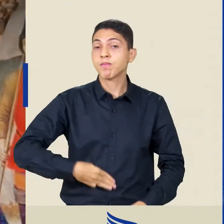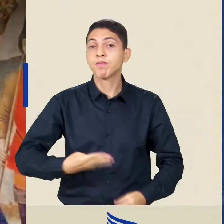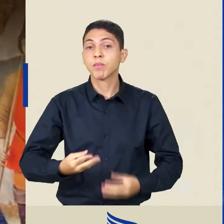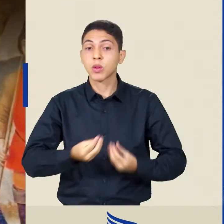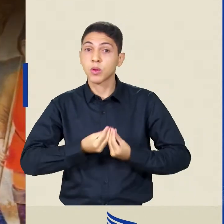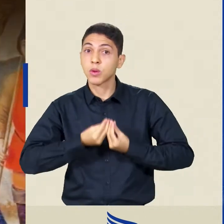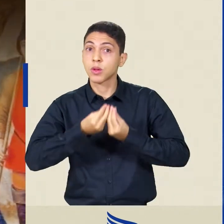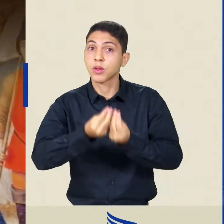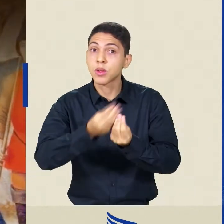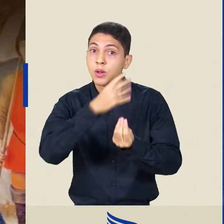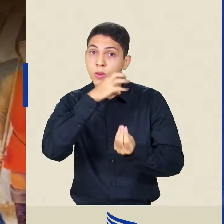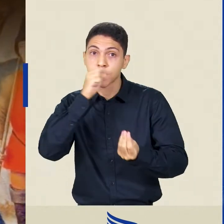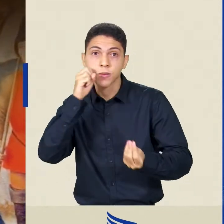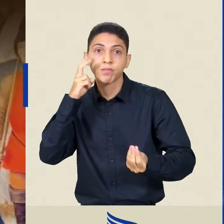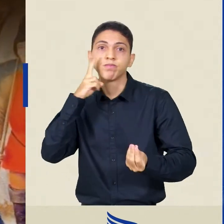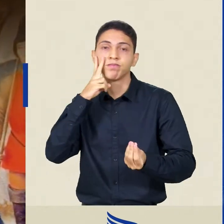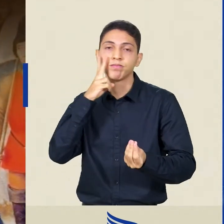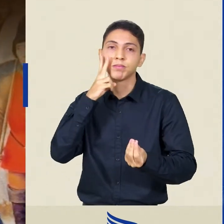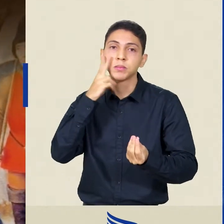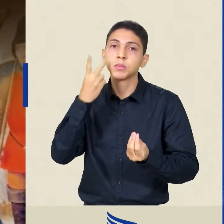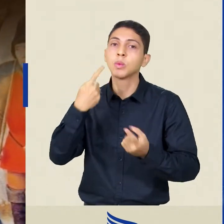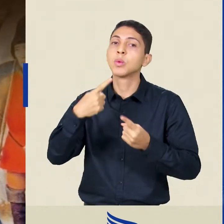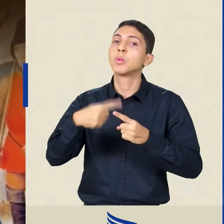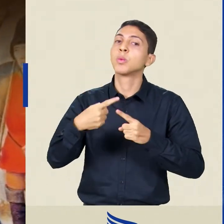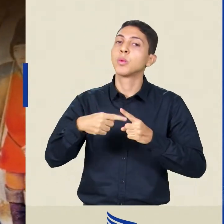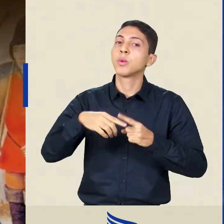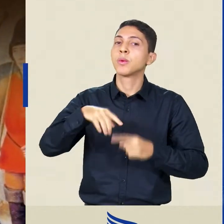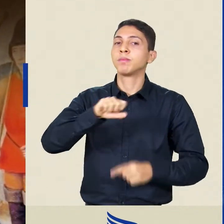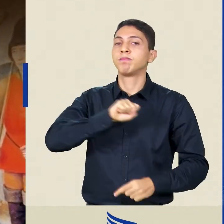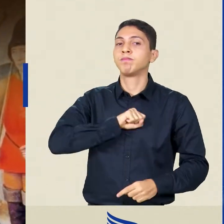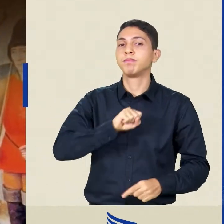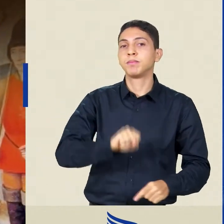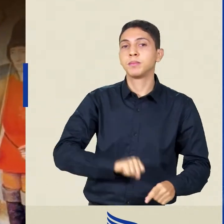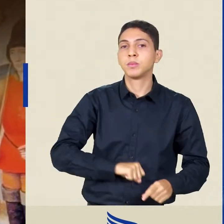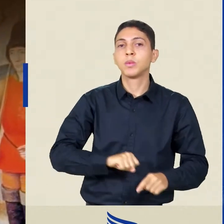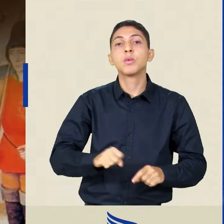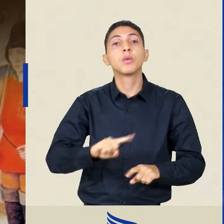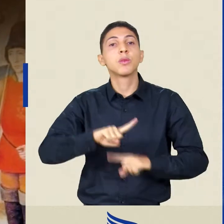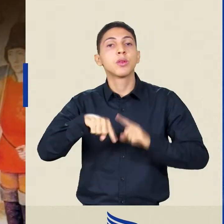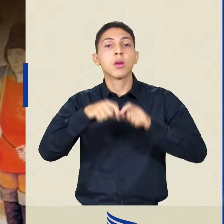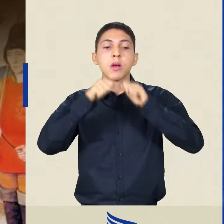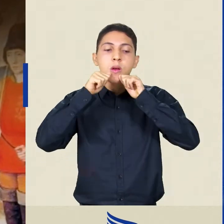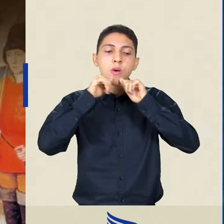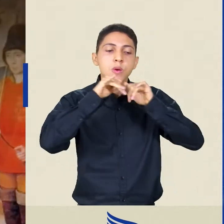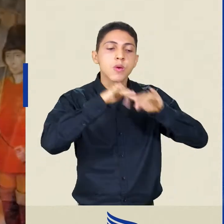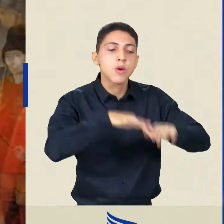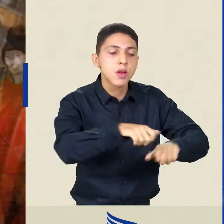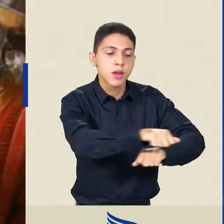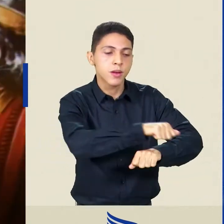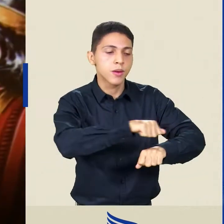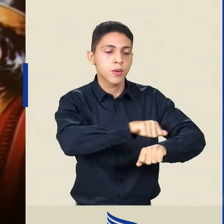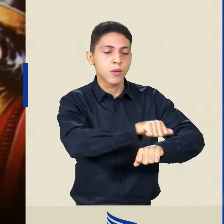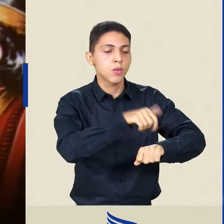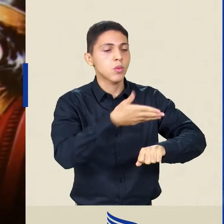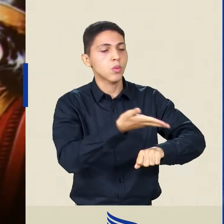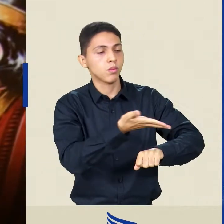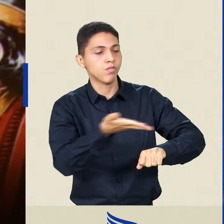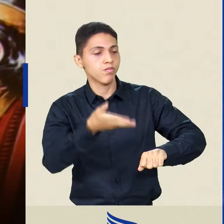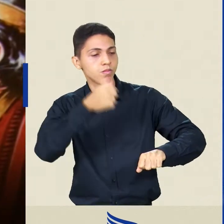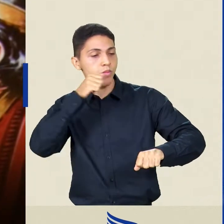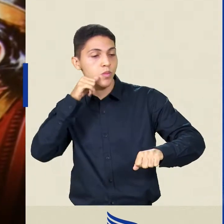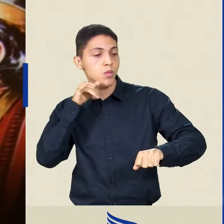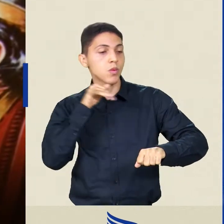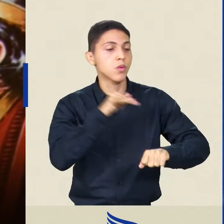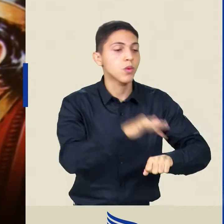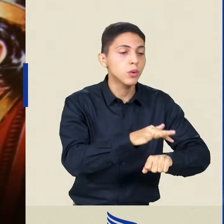era sacerdote do Deus Altíssimo, e abençoou Abraão, dizendo: Bendito seja Abraão pelo Deus Altíssimo,